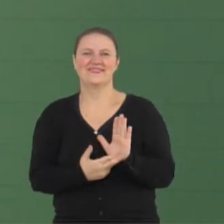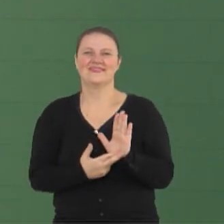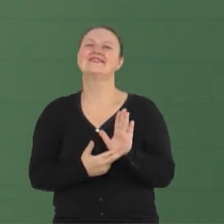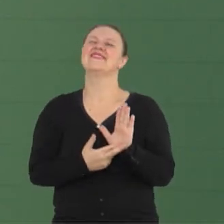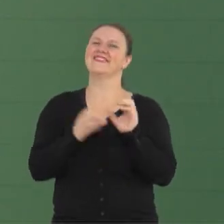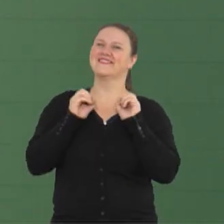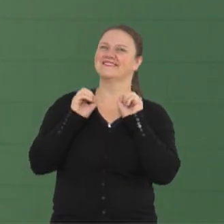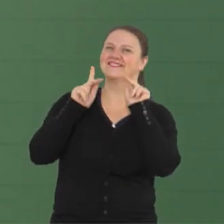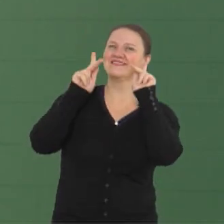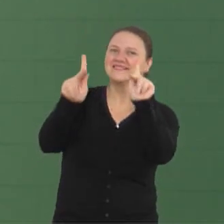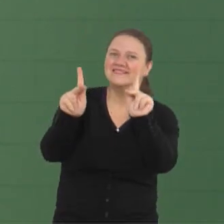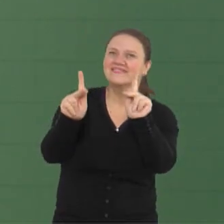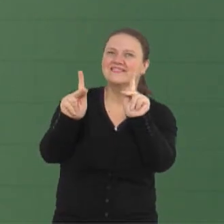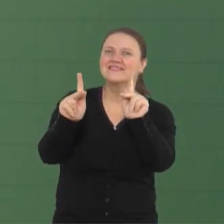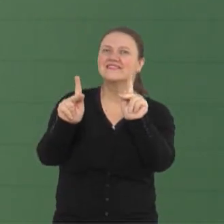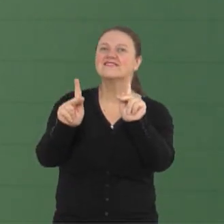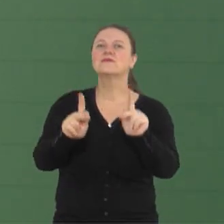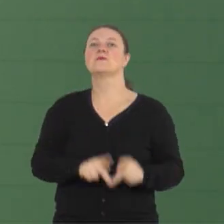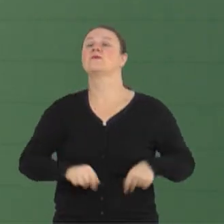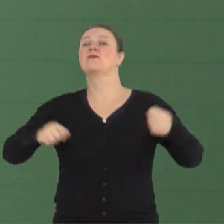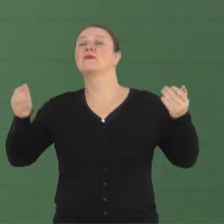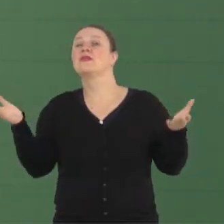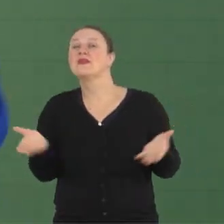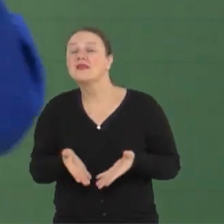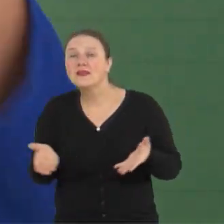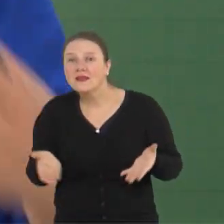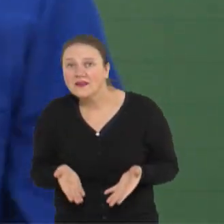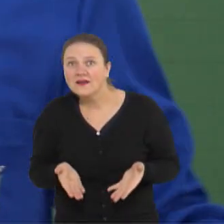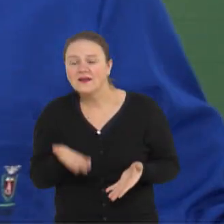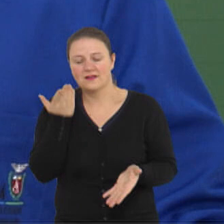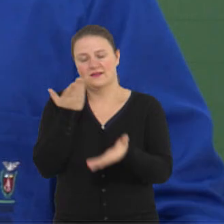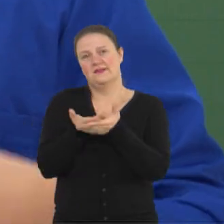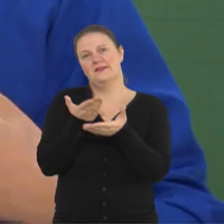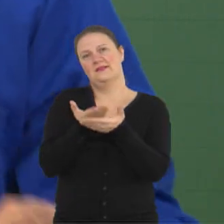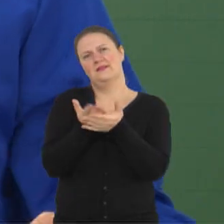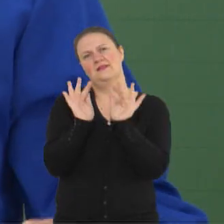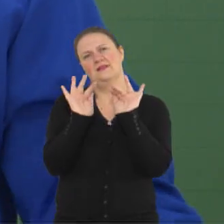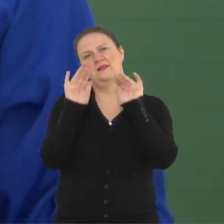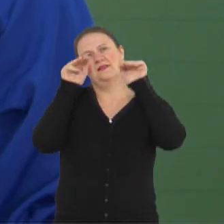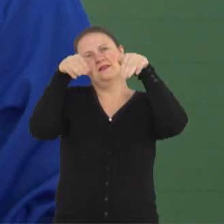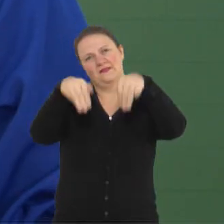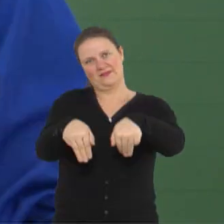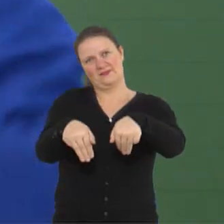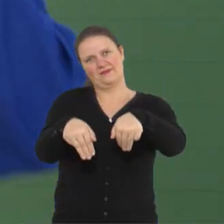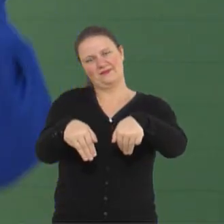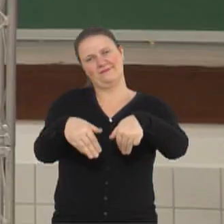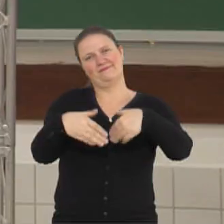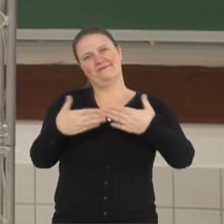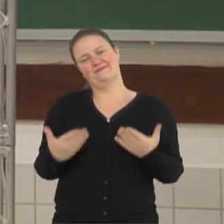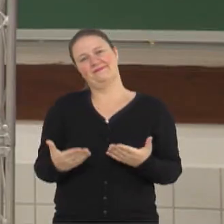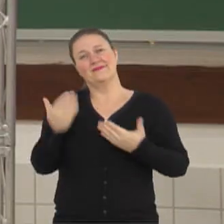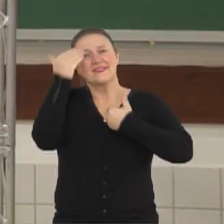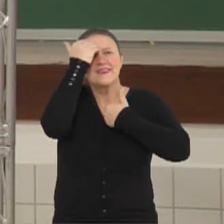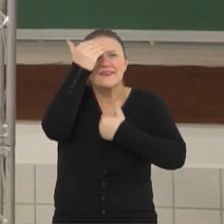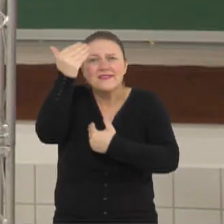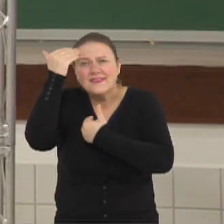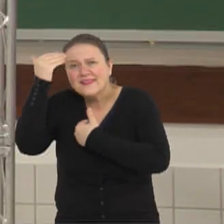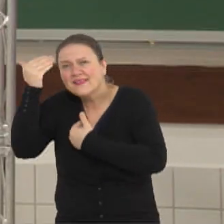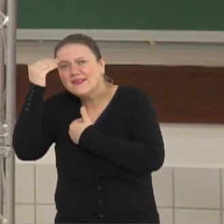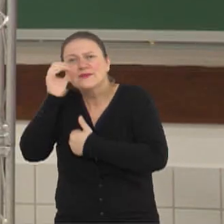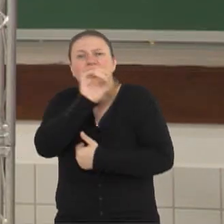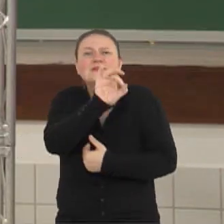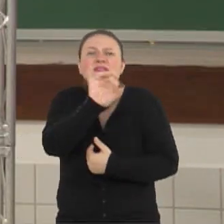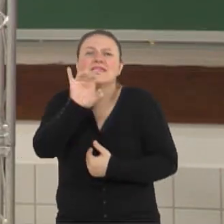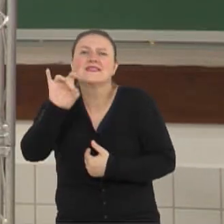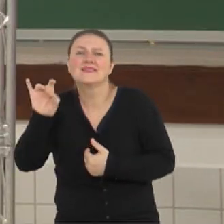expressão, ok? Sendo assim, meus amores, a aula de hoje chegou ao final e eu agradeço muito